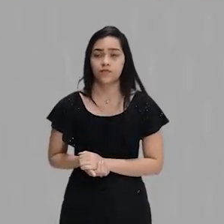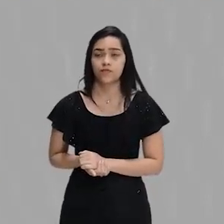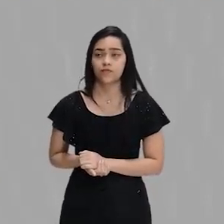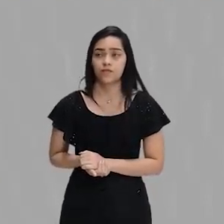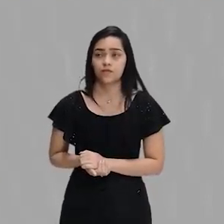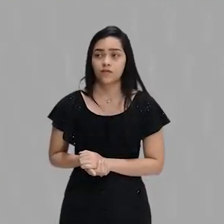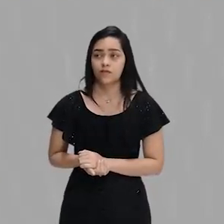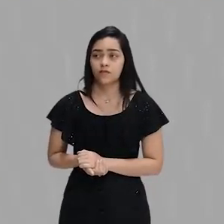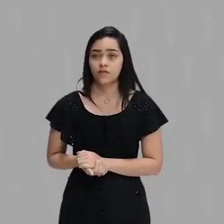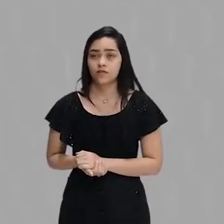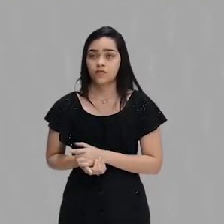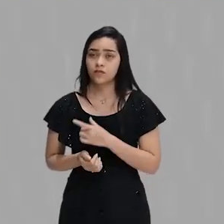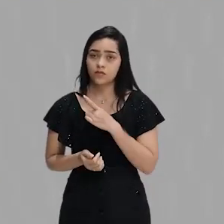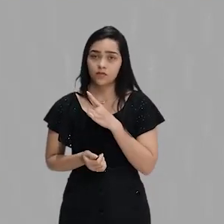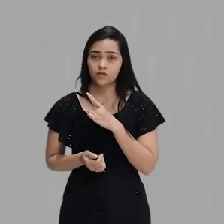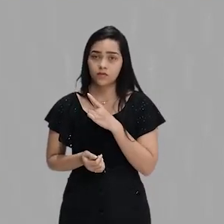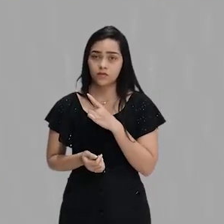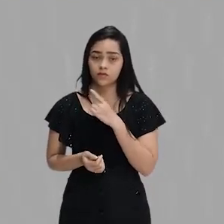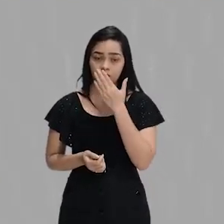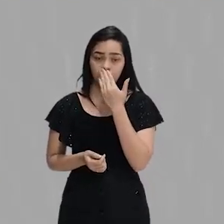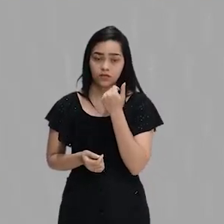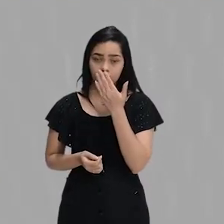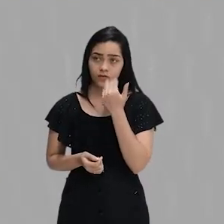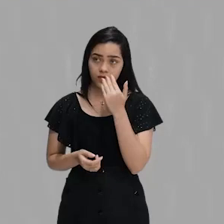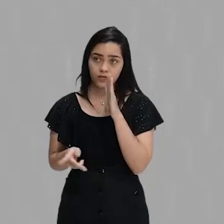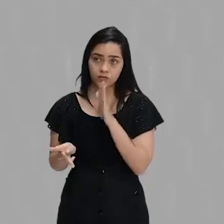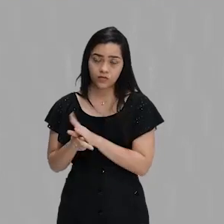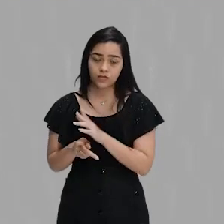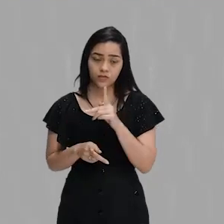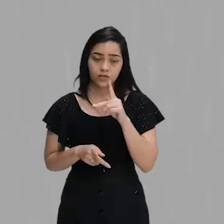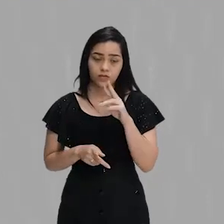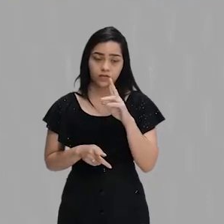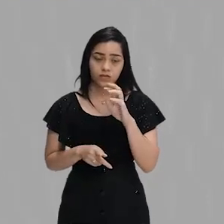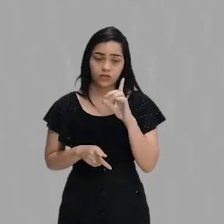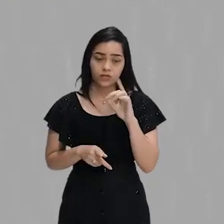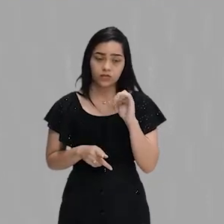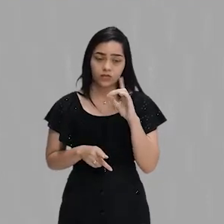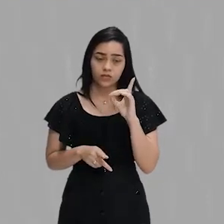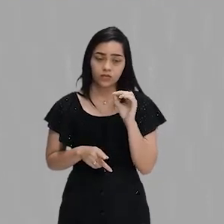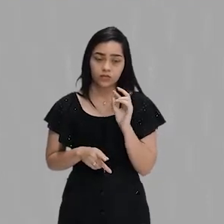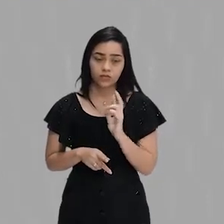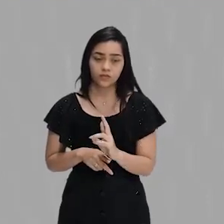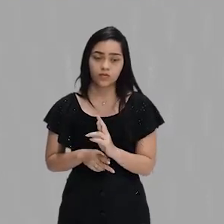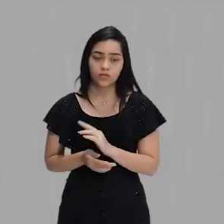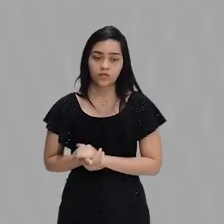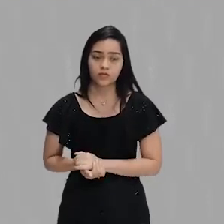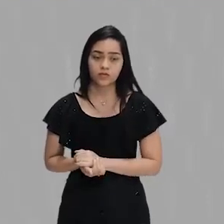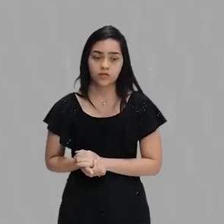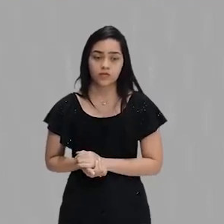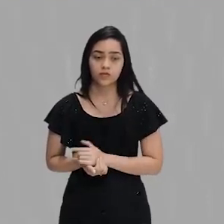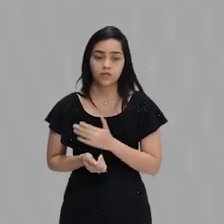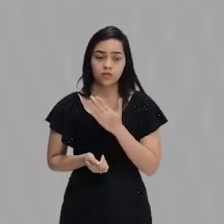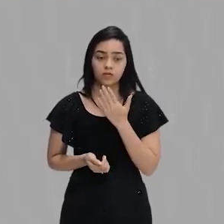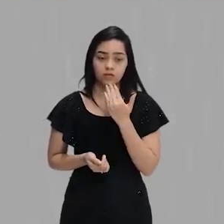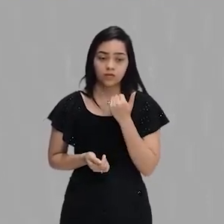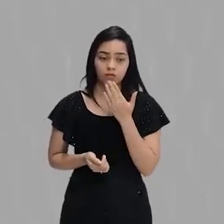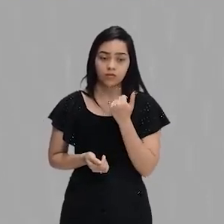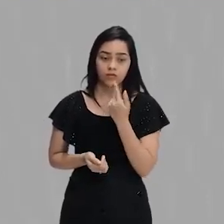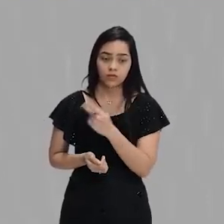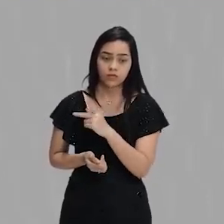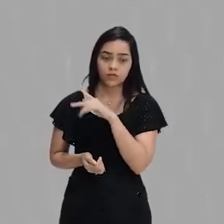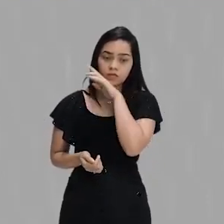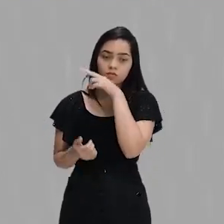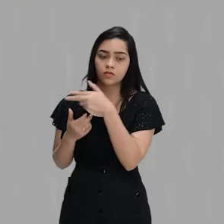O indivíduo que está se alimentando, que é o predador, está sendo beneficiado. E a presa, né, que está servindo de